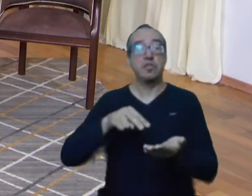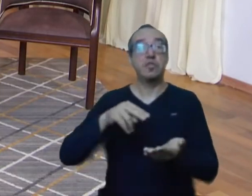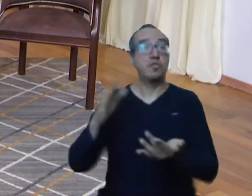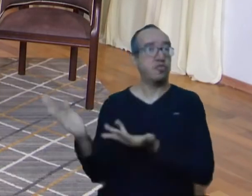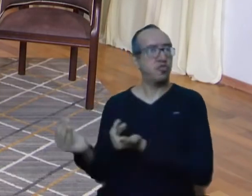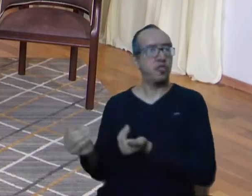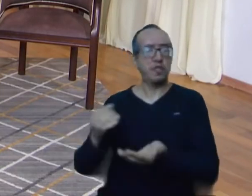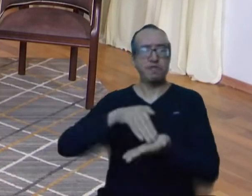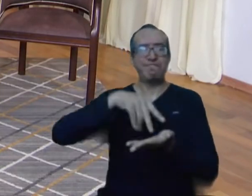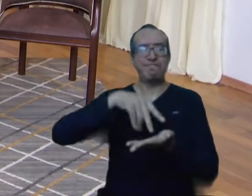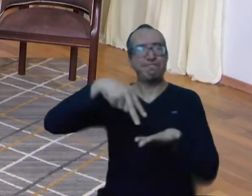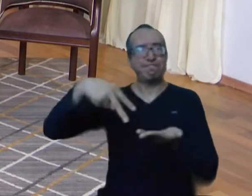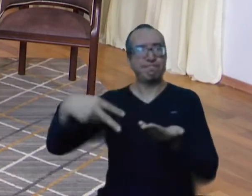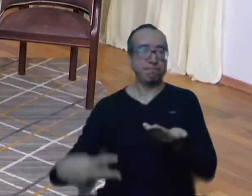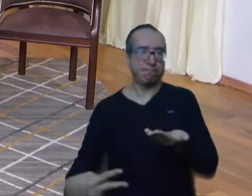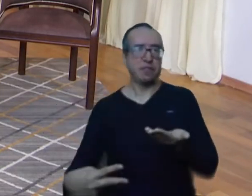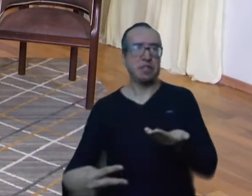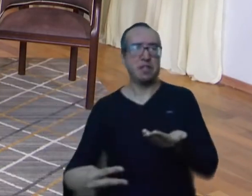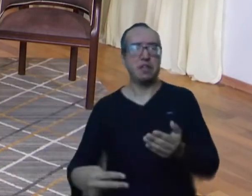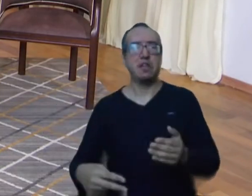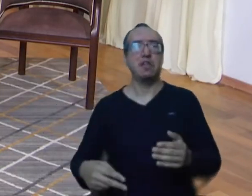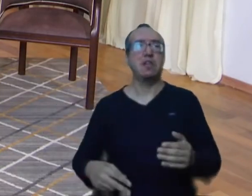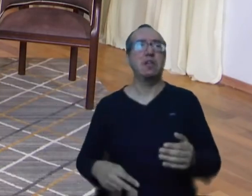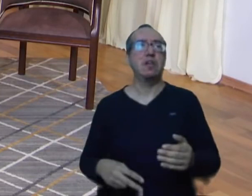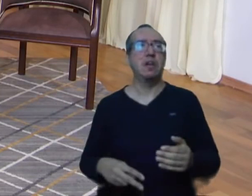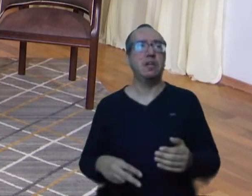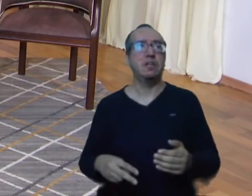você, dirigente de igreja,